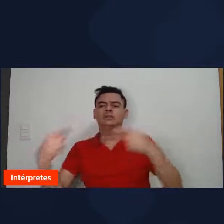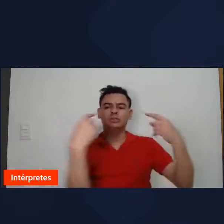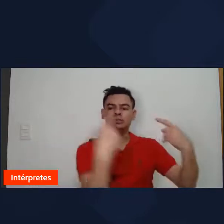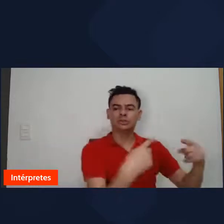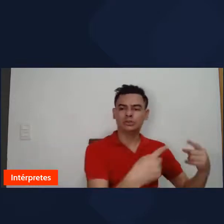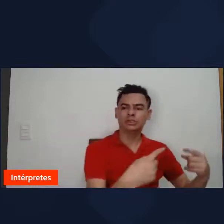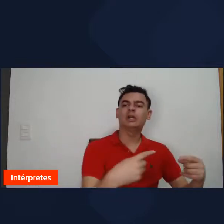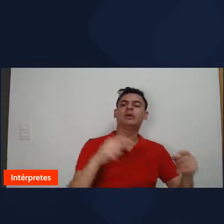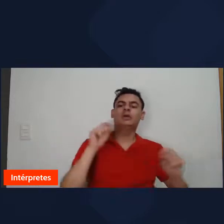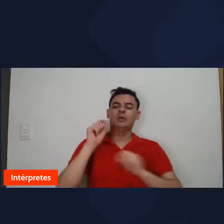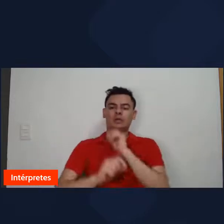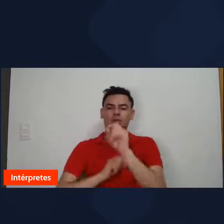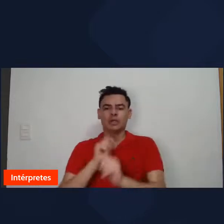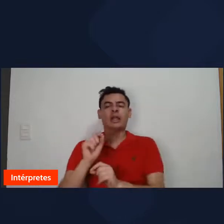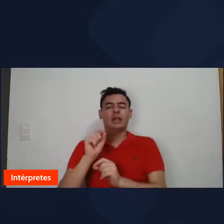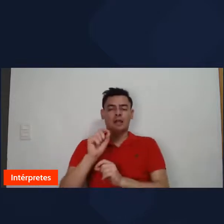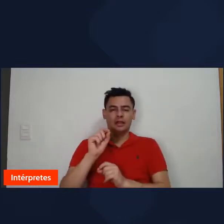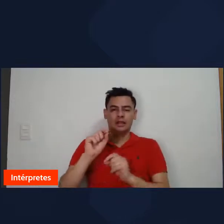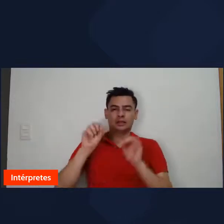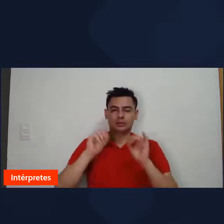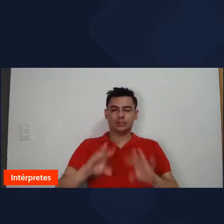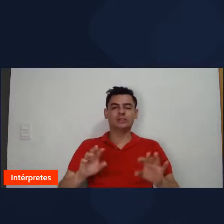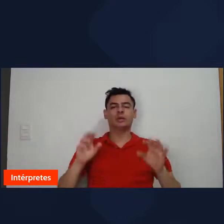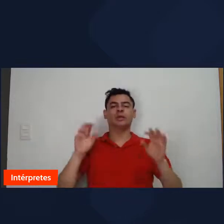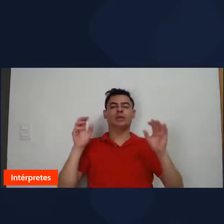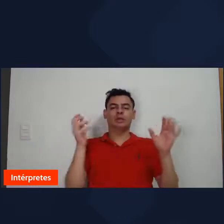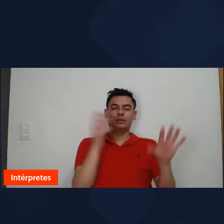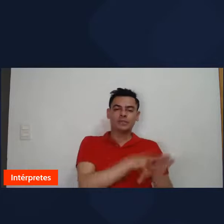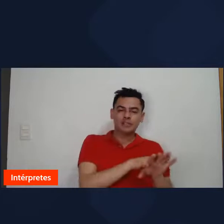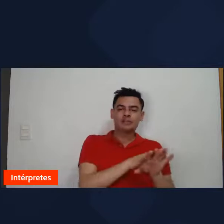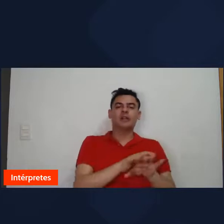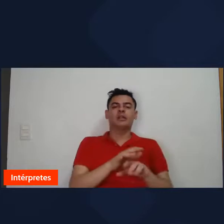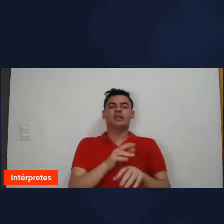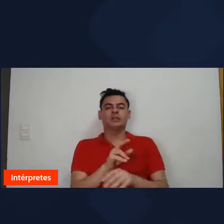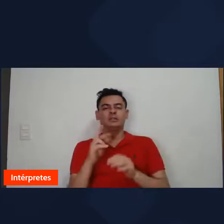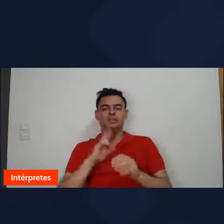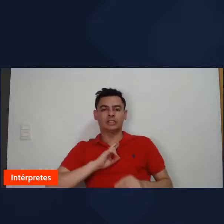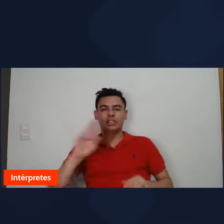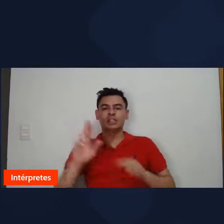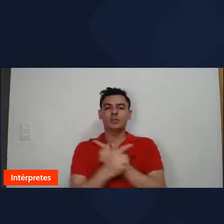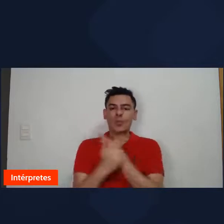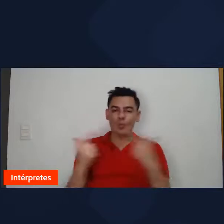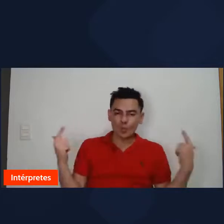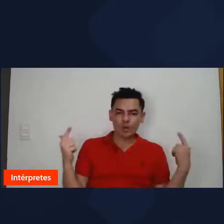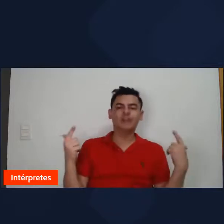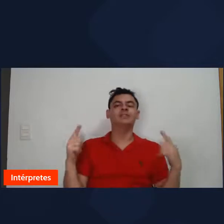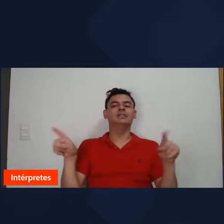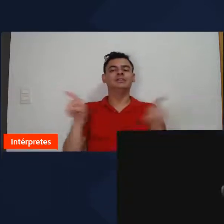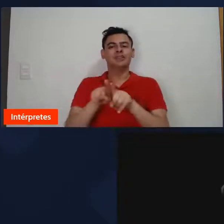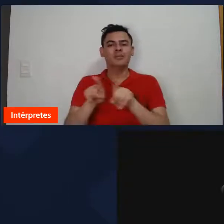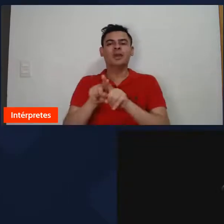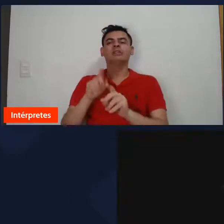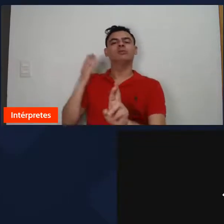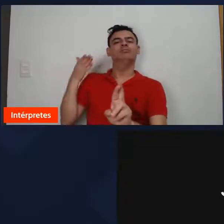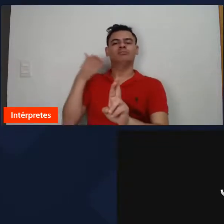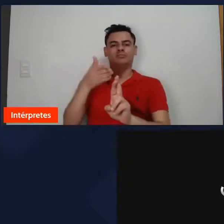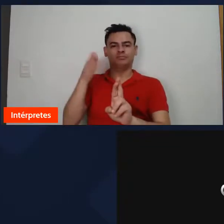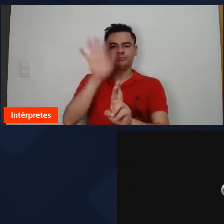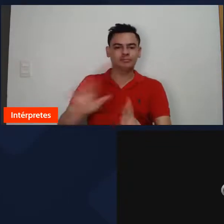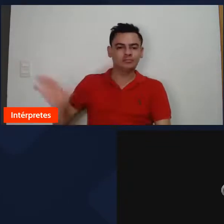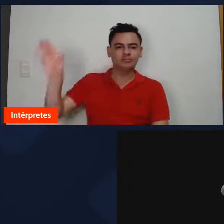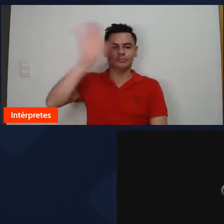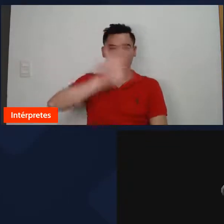pública e de qualidade para todos e todas. Um grande abraço, Paulo Freire presente conosco na Conap